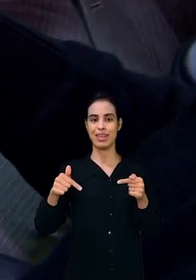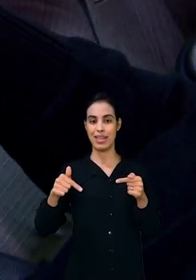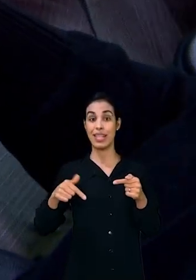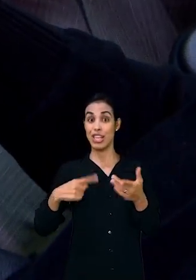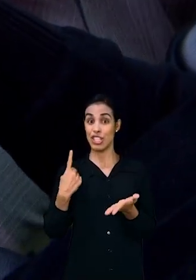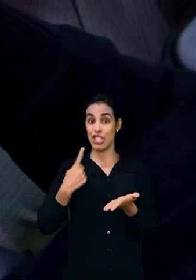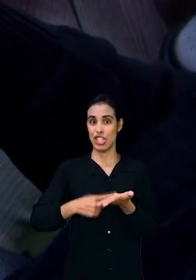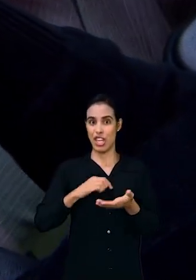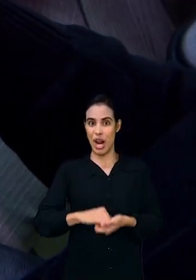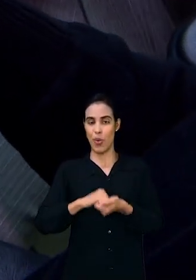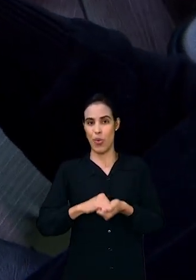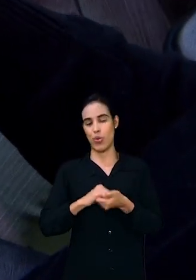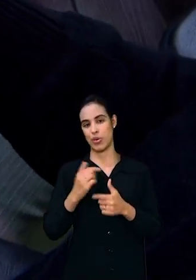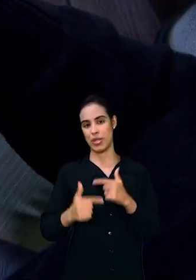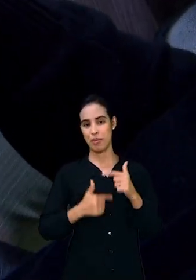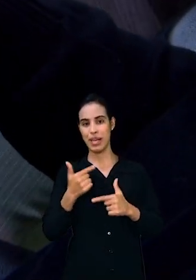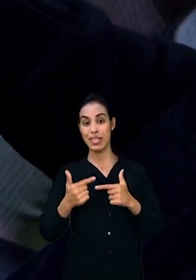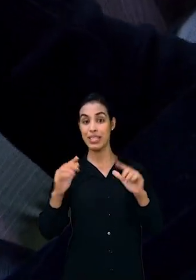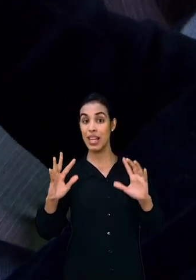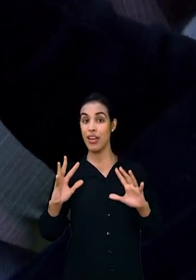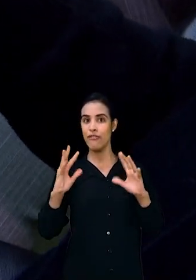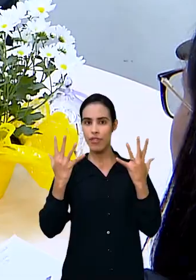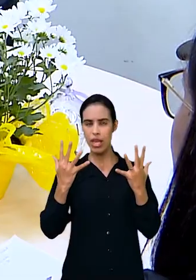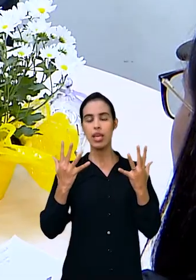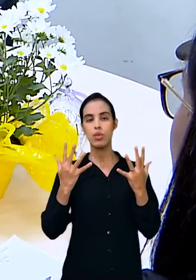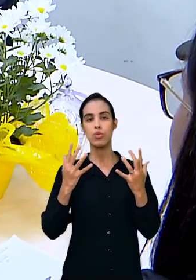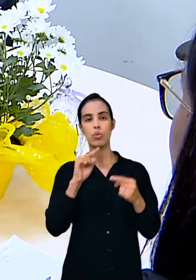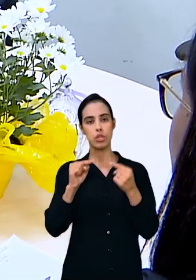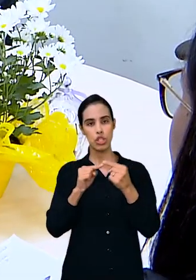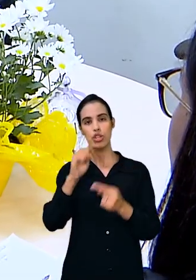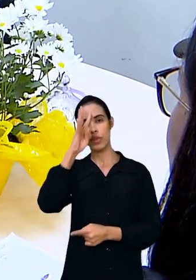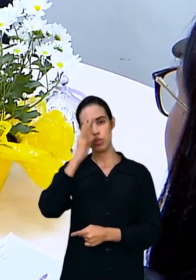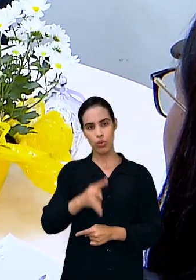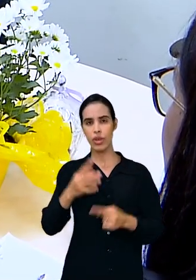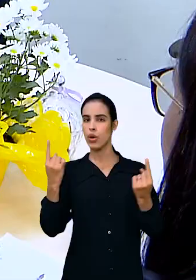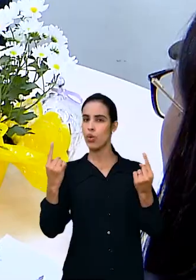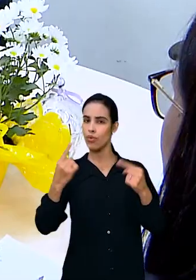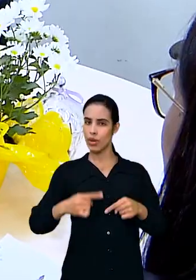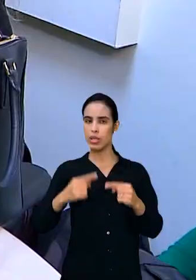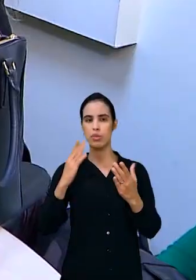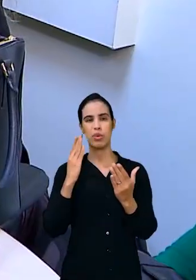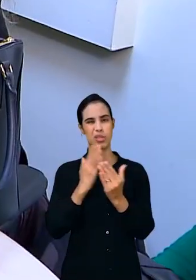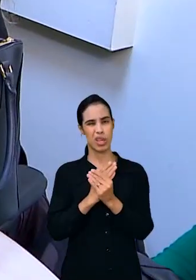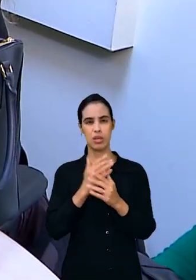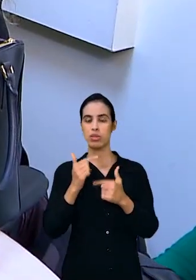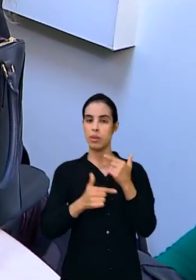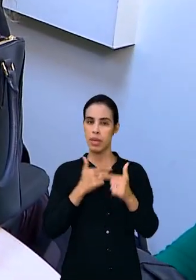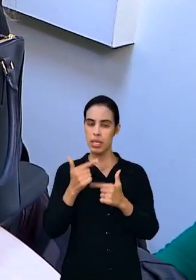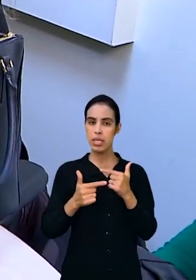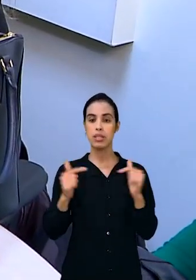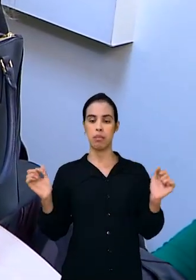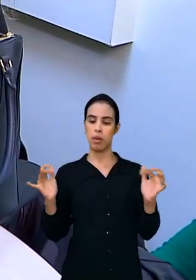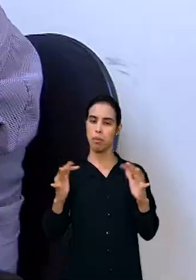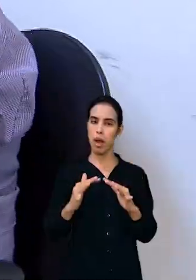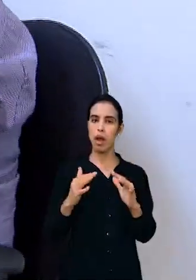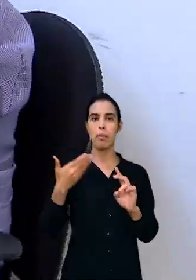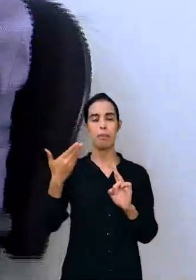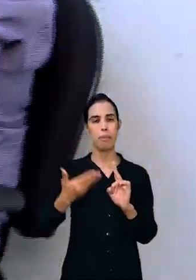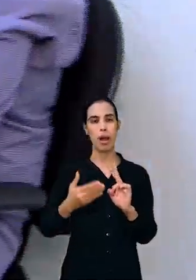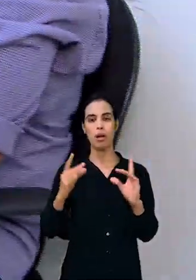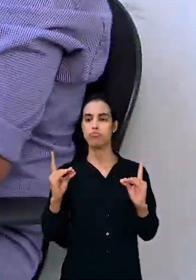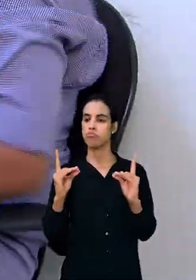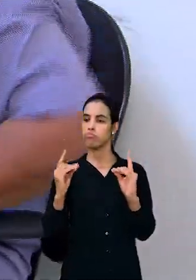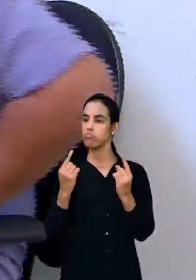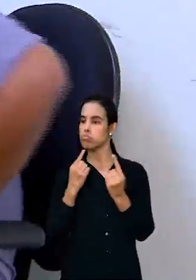primeira Semana Nacional da Conciliação Trabalhista. O evento, que visa solucionar conflitos em processos trabalhistas por meio